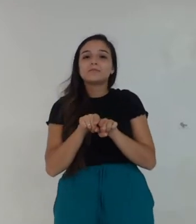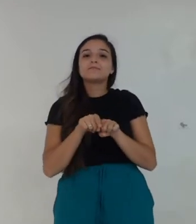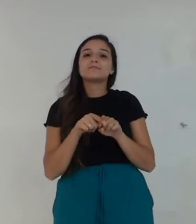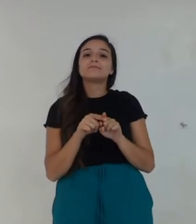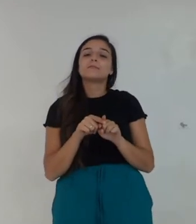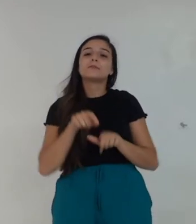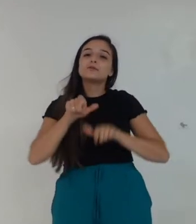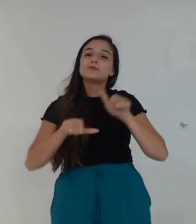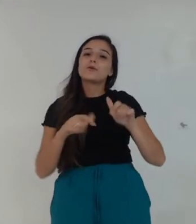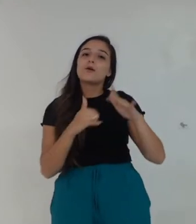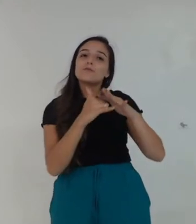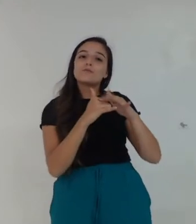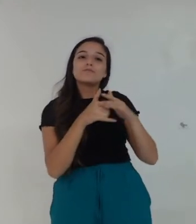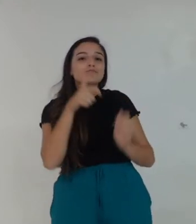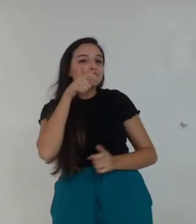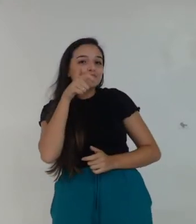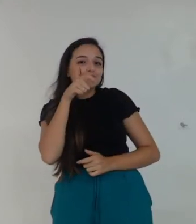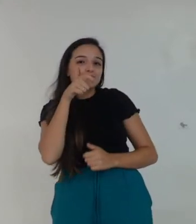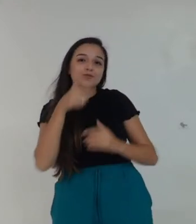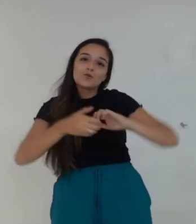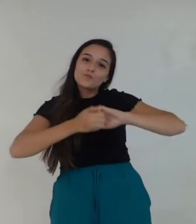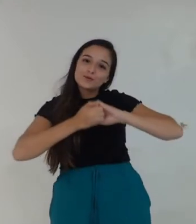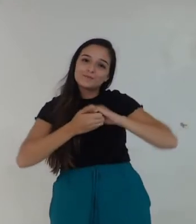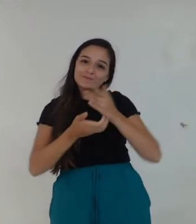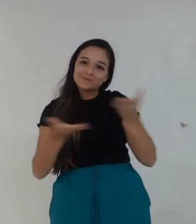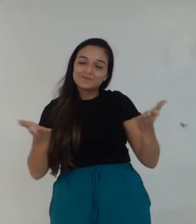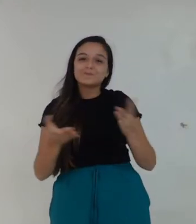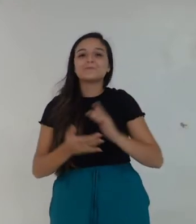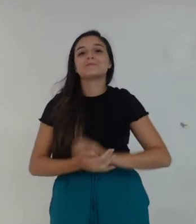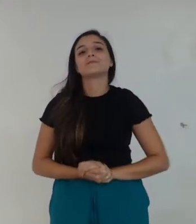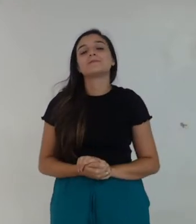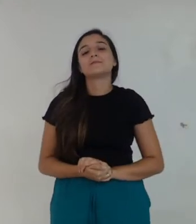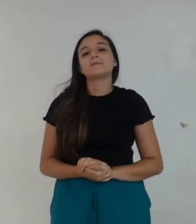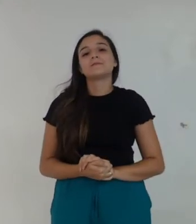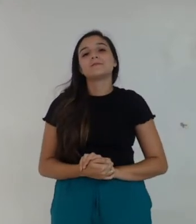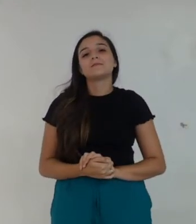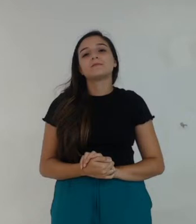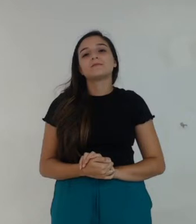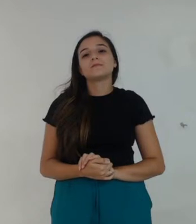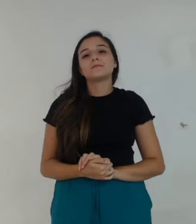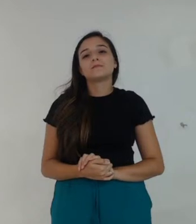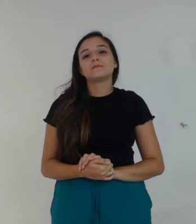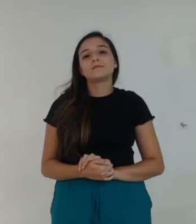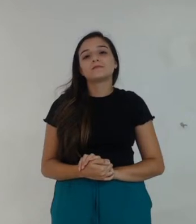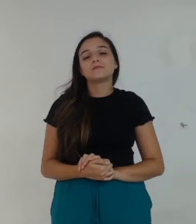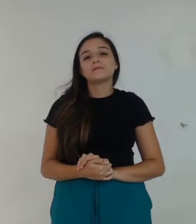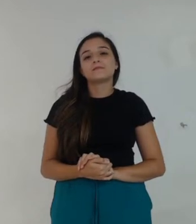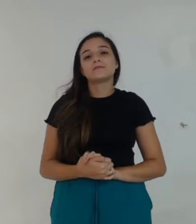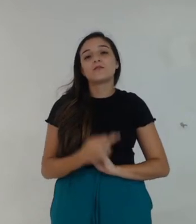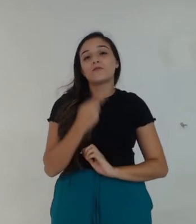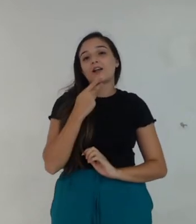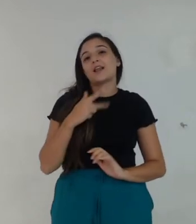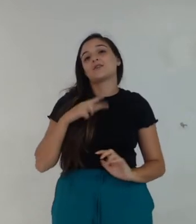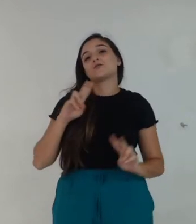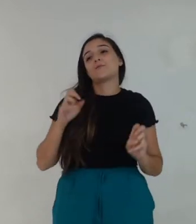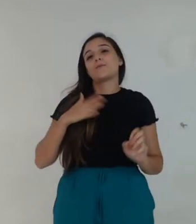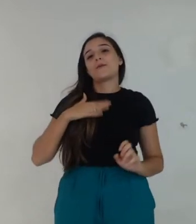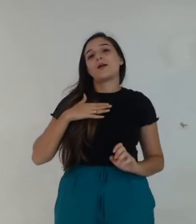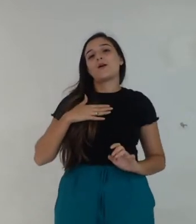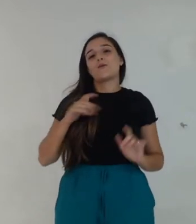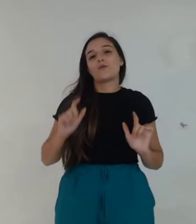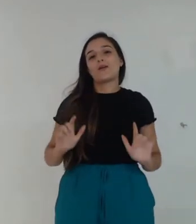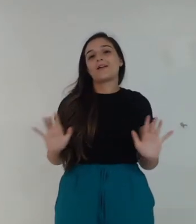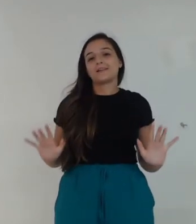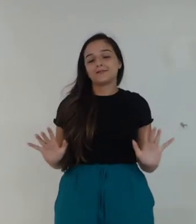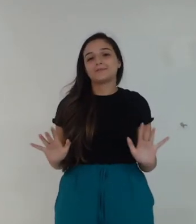estão online. Eu vou falar um pouco do meu lugar, assim, para falar um pouco